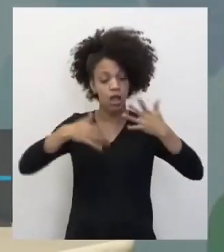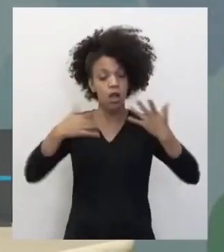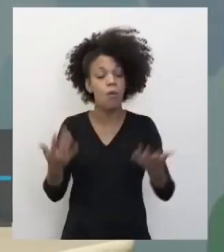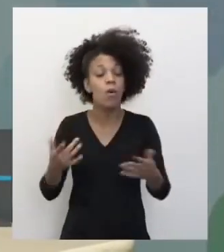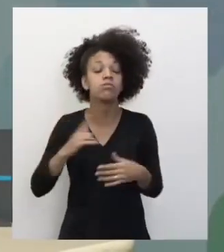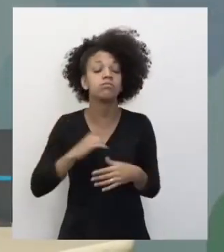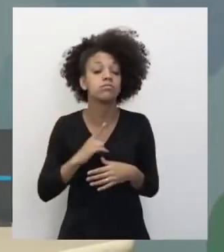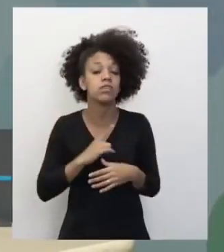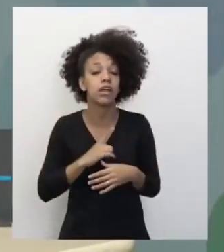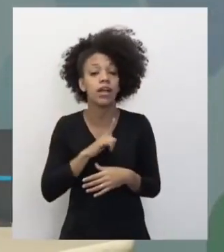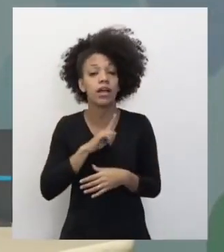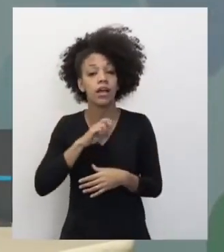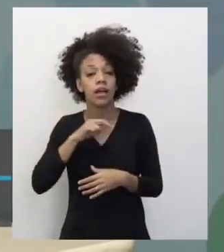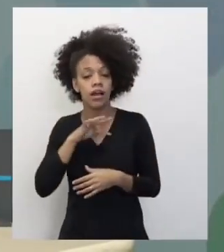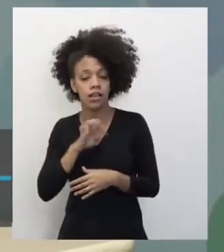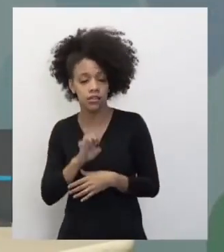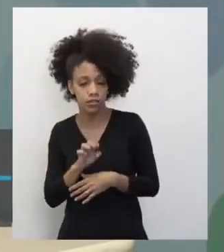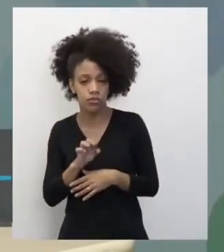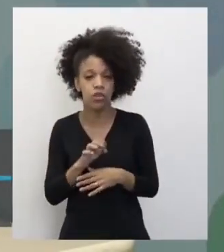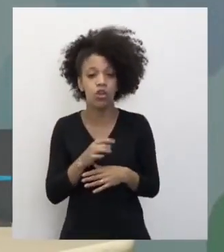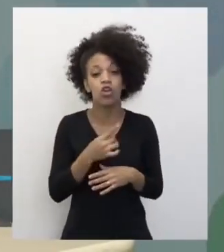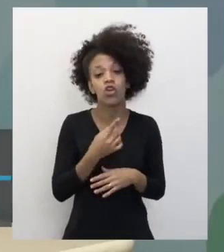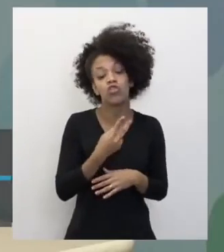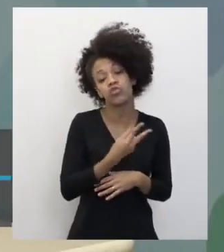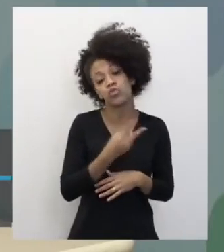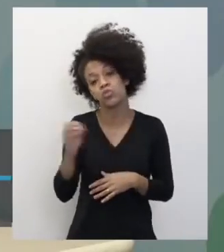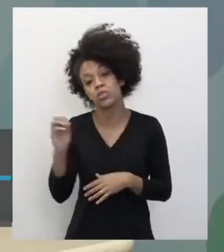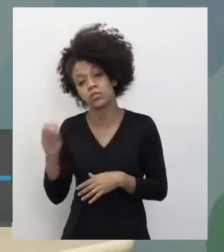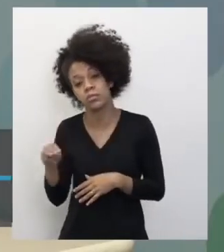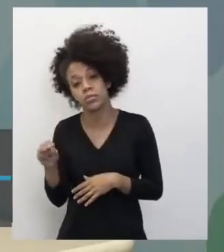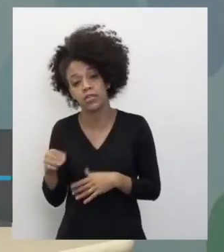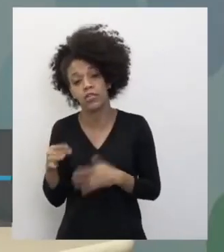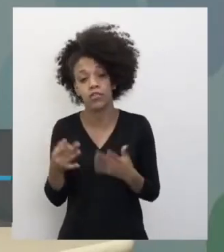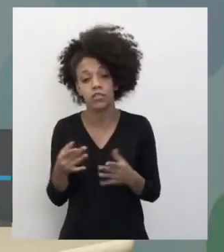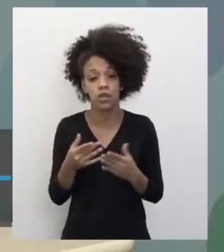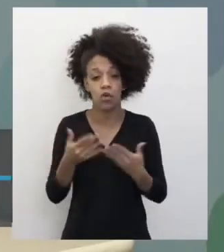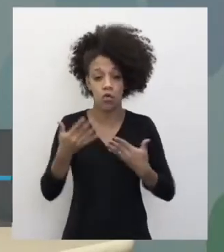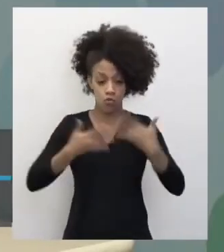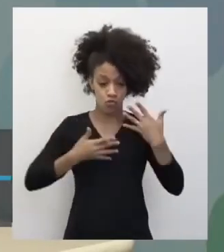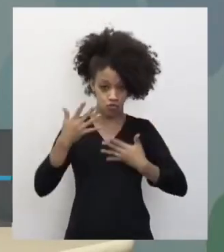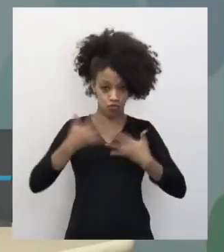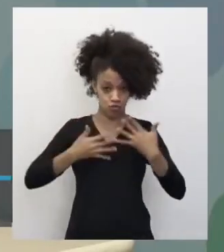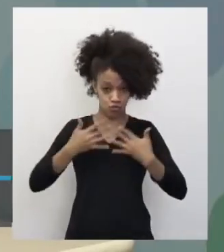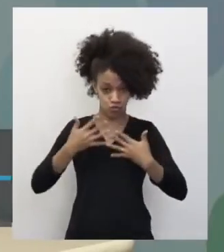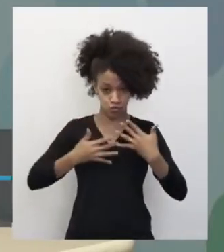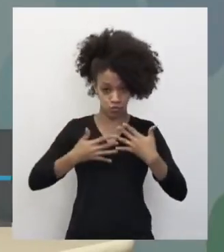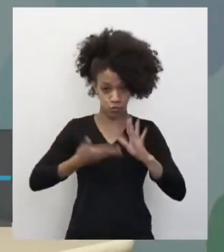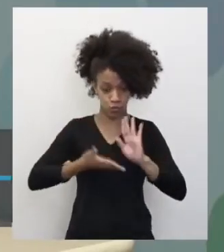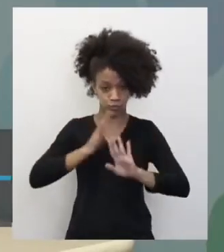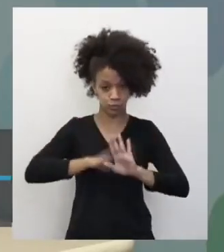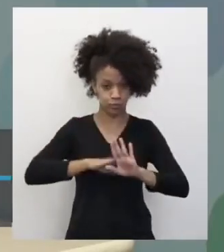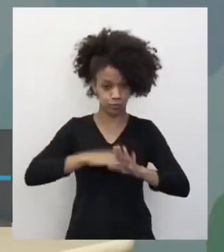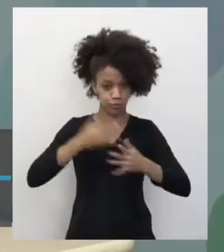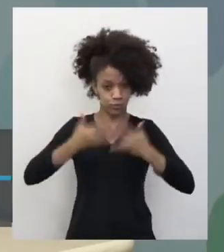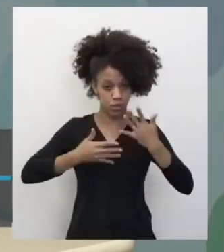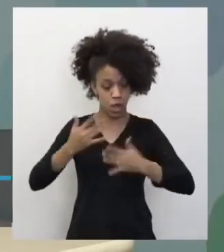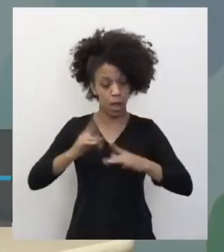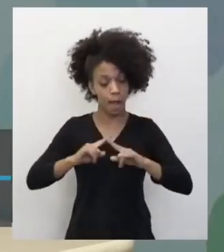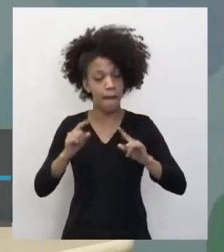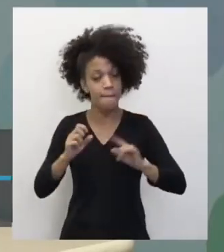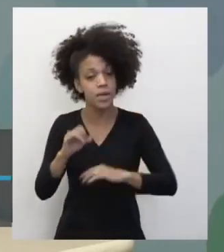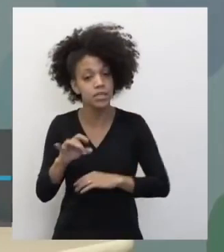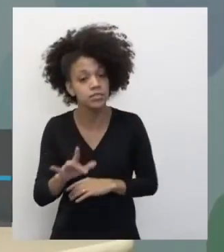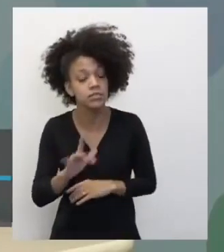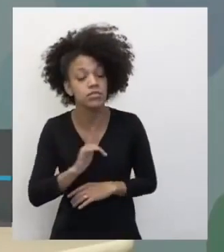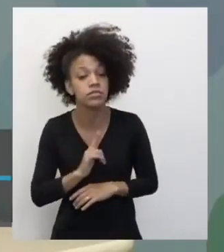lente mais fechada, 200 milímetros, você vai desfocar mais o fundo. Tá. Mas agora, se você tiver com